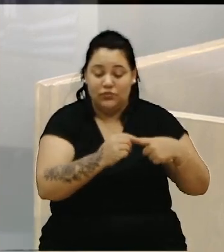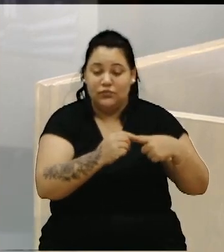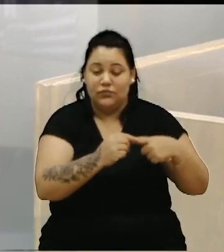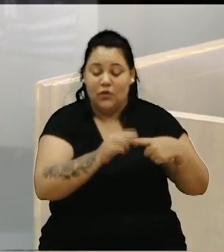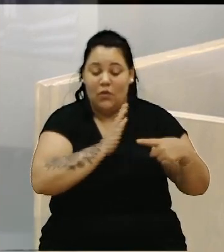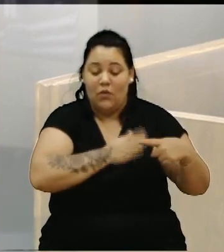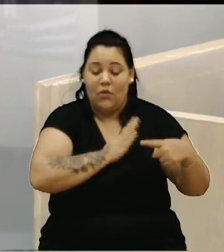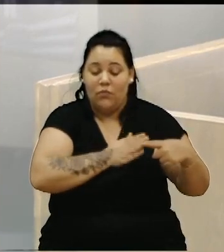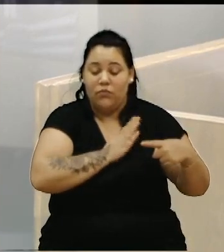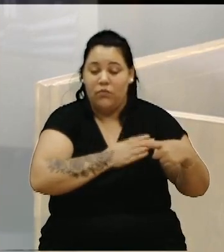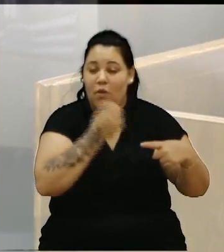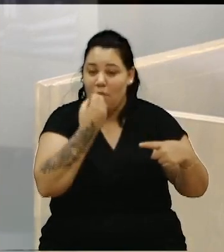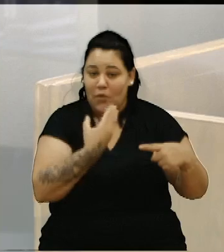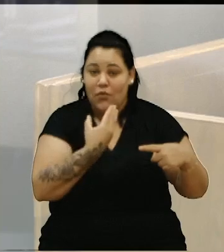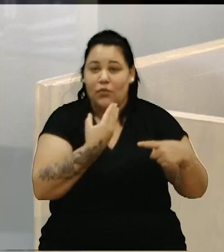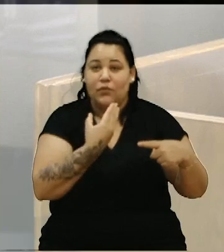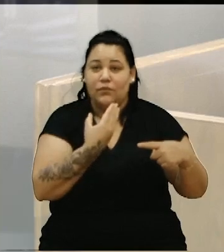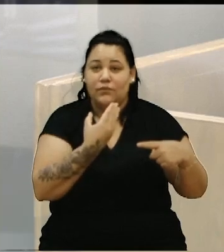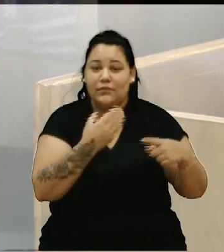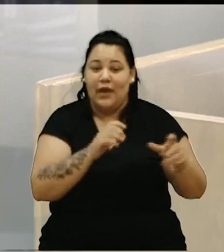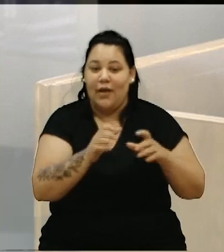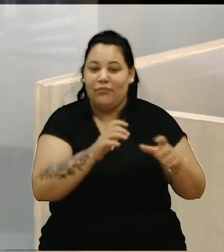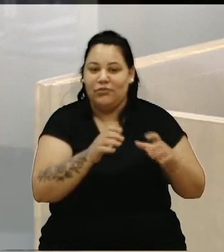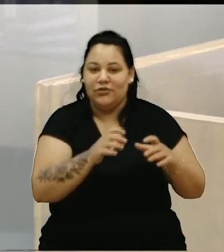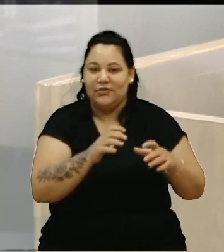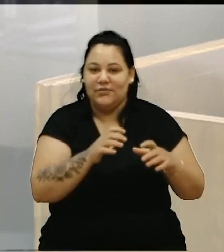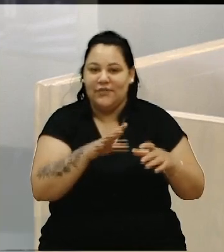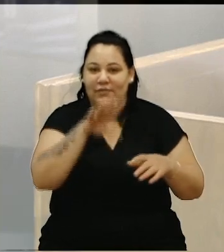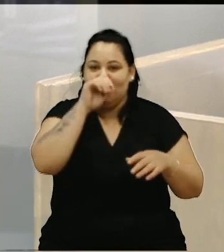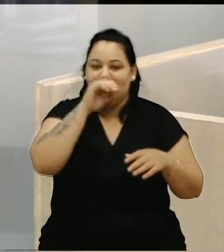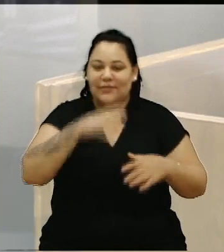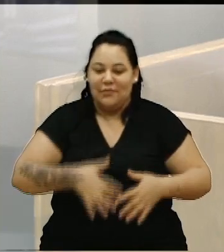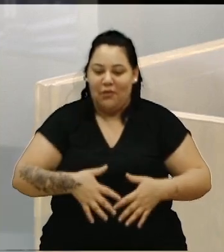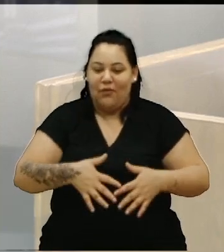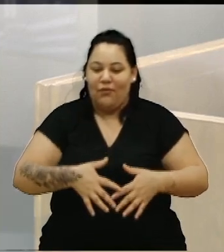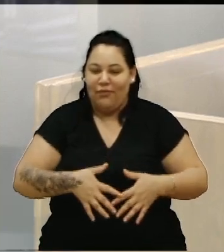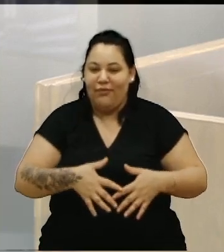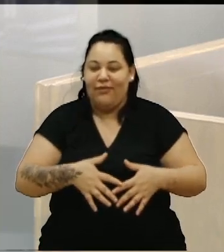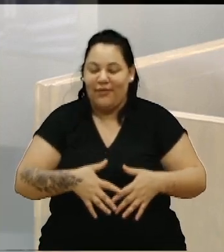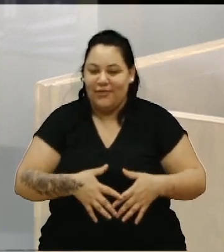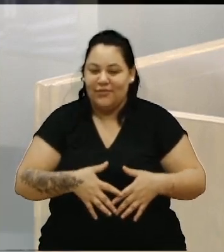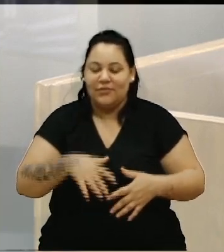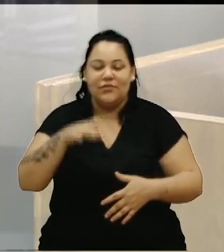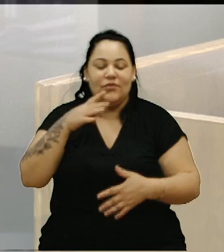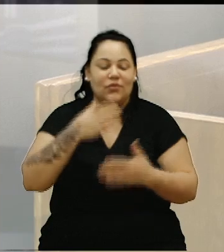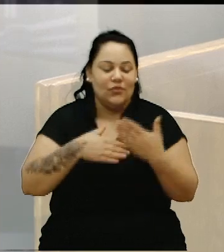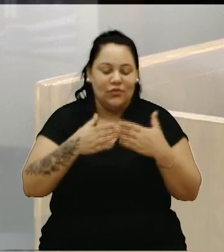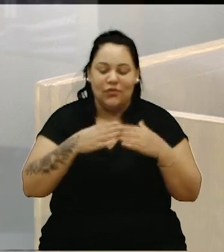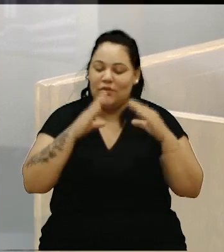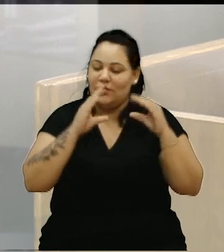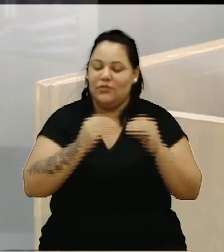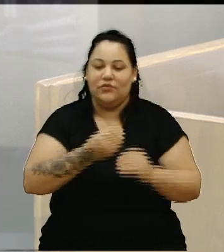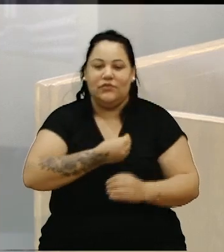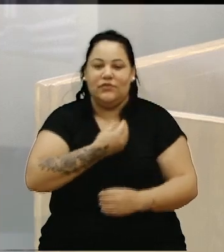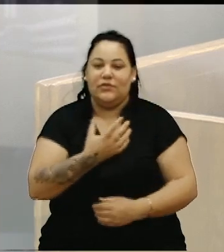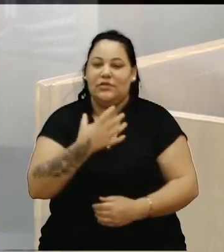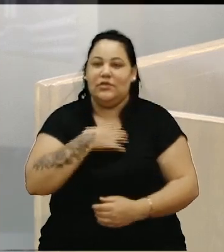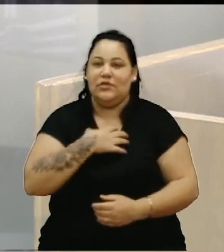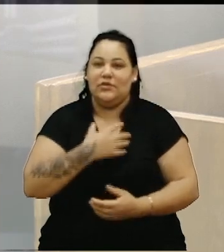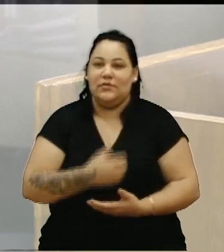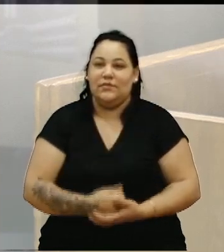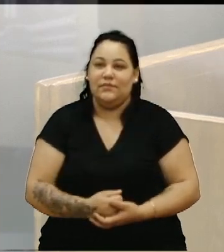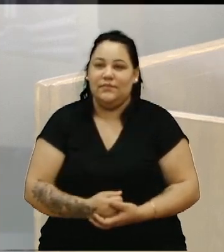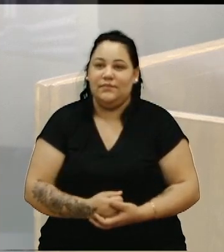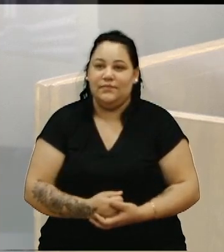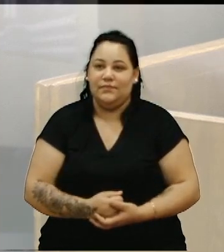os batimentos estão bons. Dá uma mexidinha para ver se está respirando mesmo. É assim que a gente vive. É assim que a